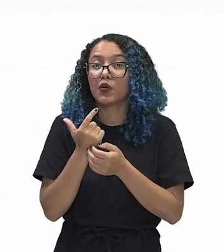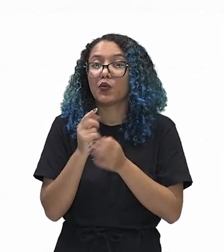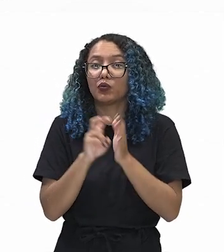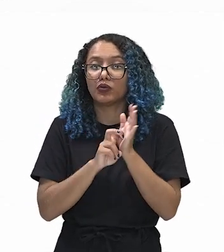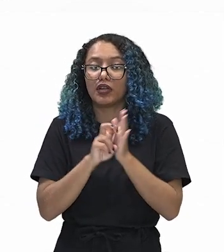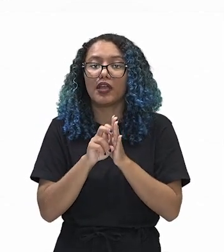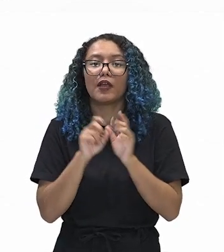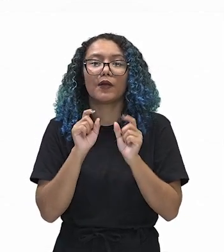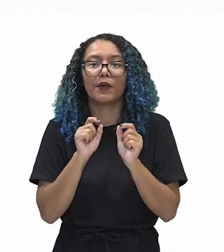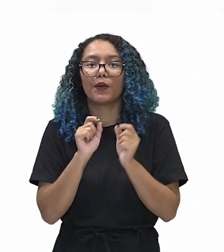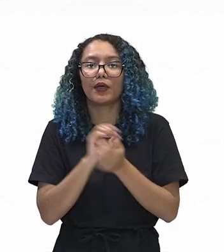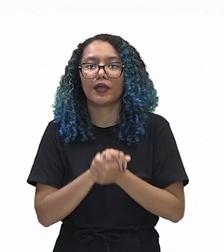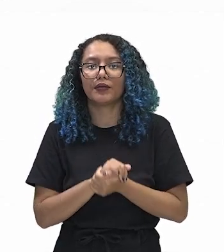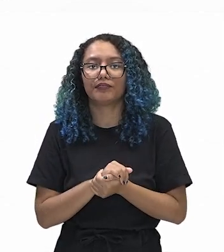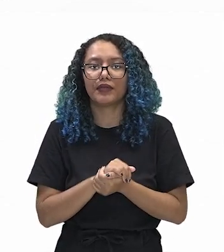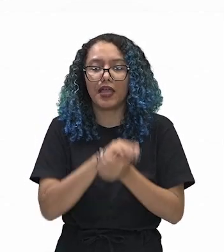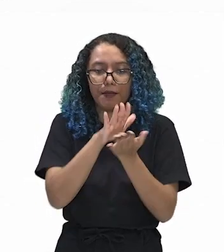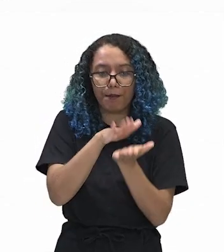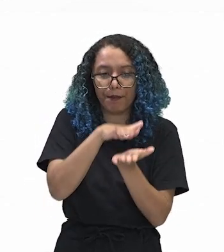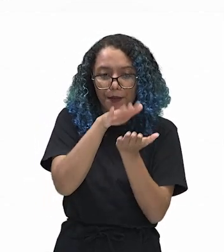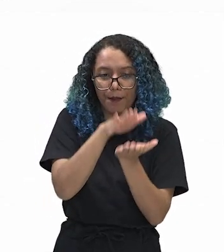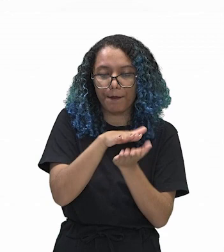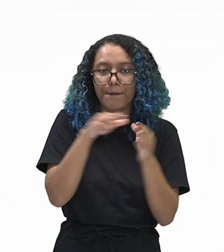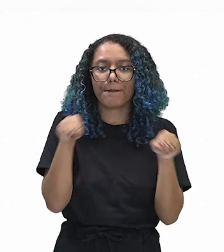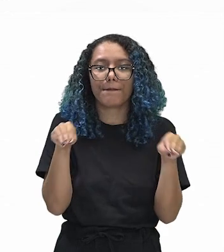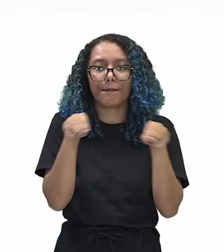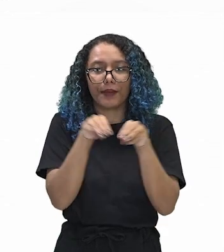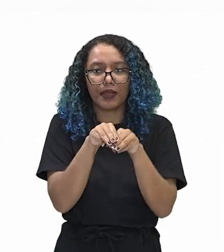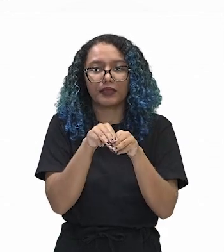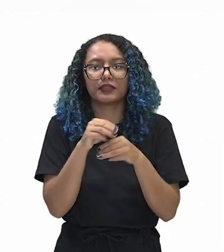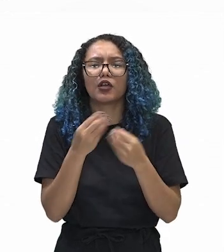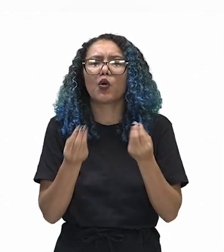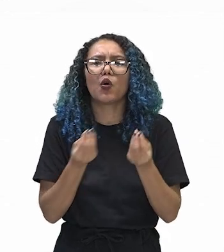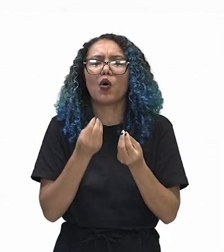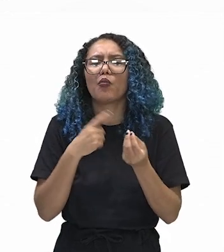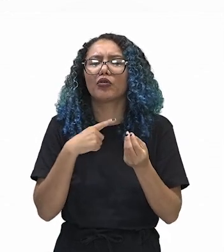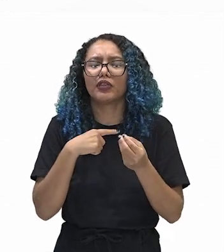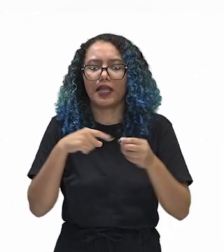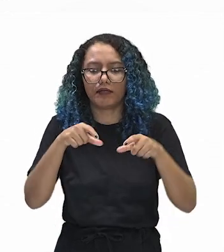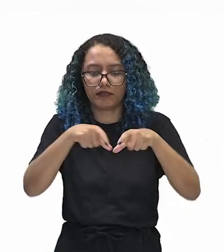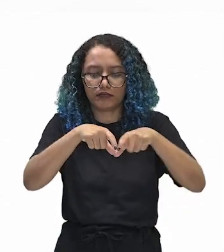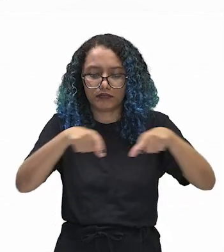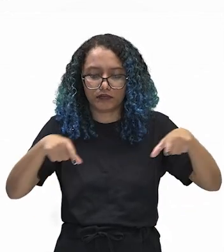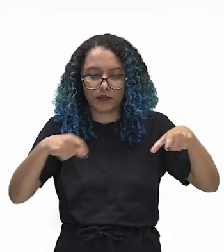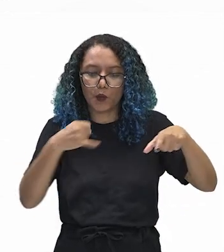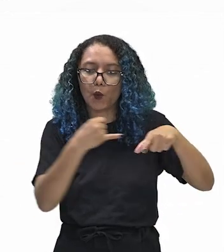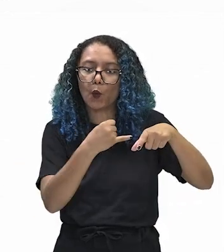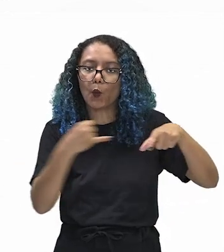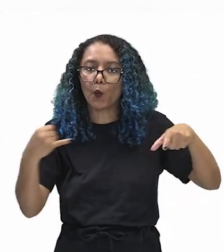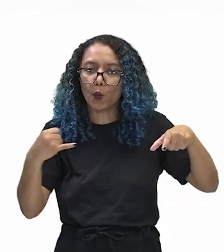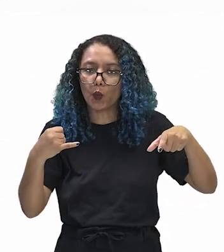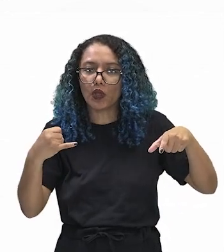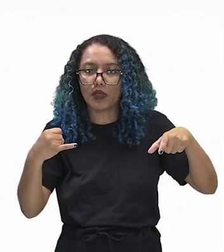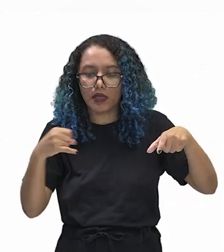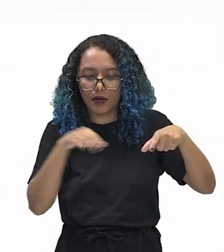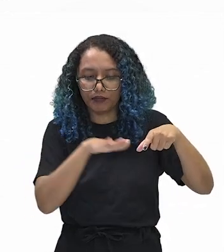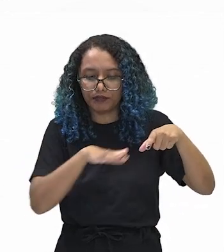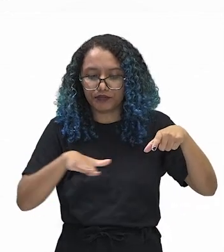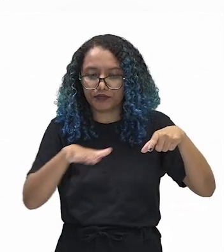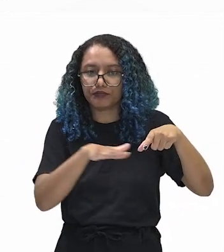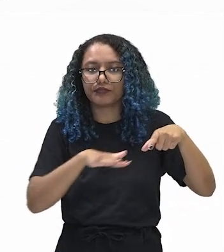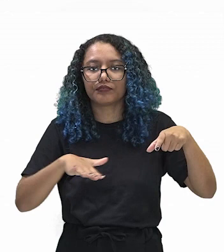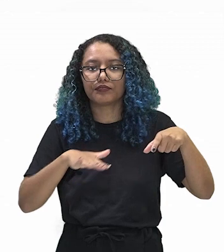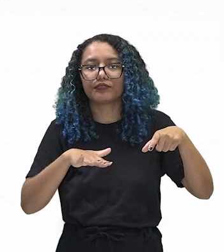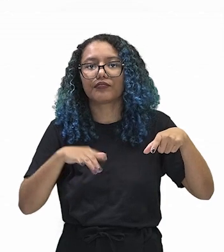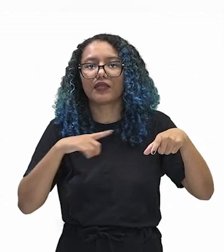trem de levitação magnética. Ele vai transitar numa linha guiada elevada sobre o chão, compostas